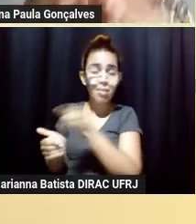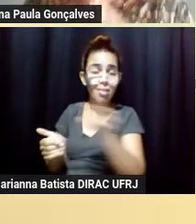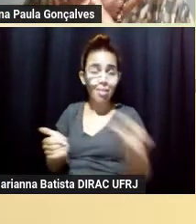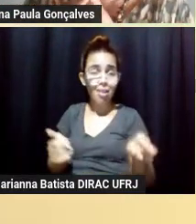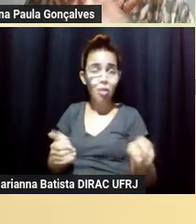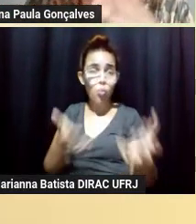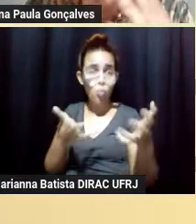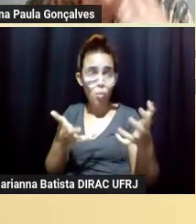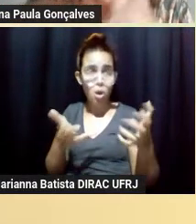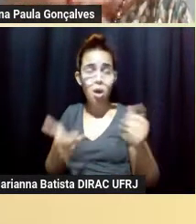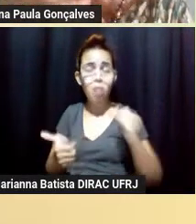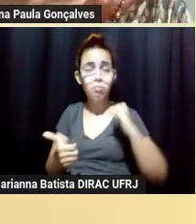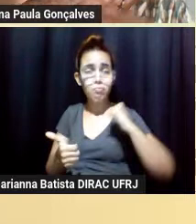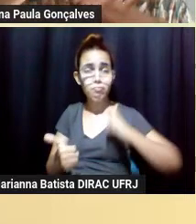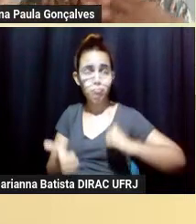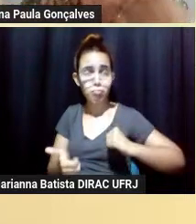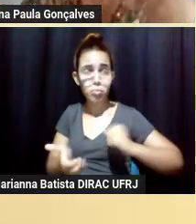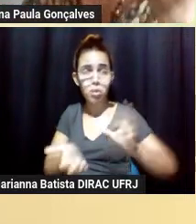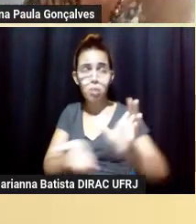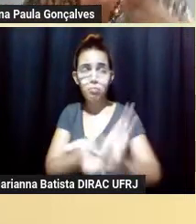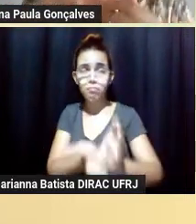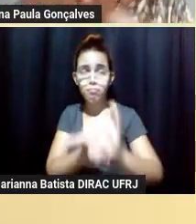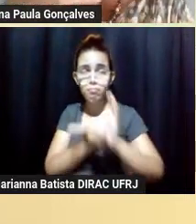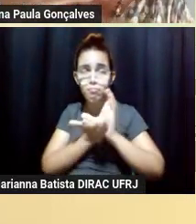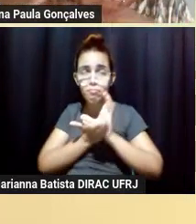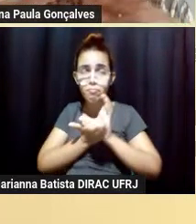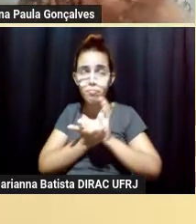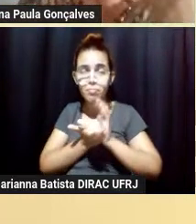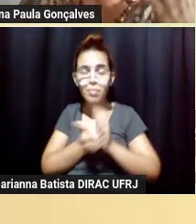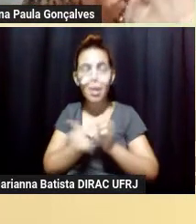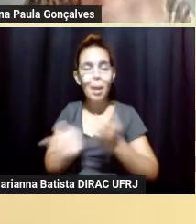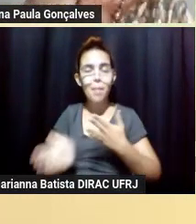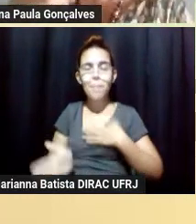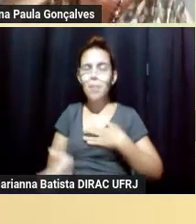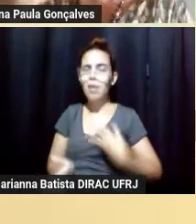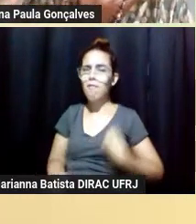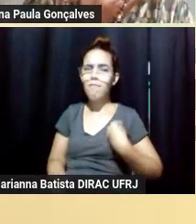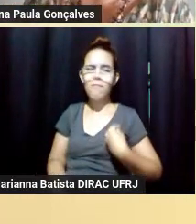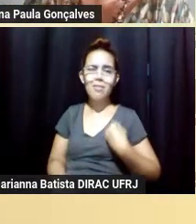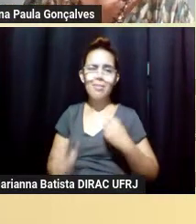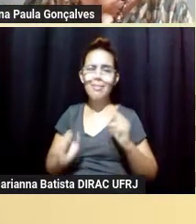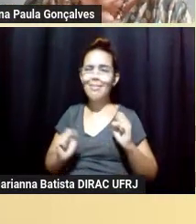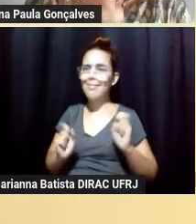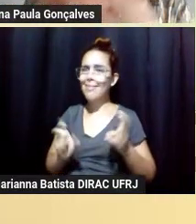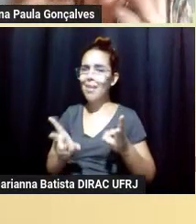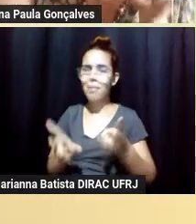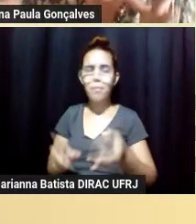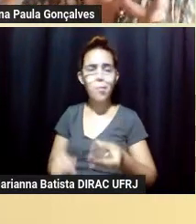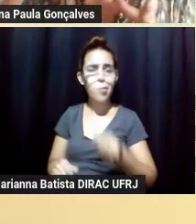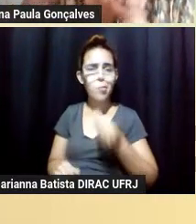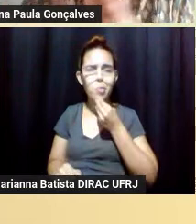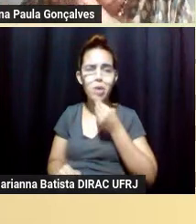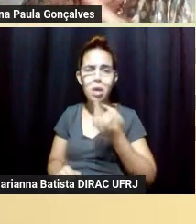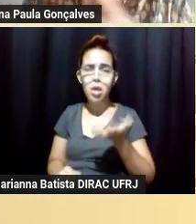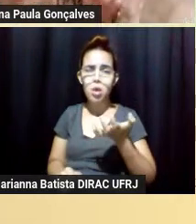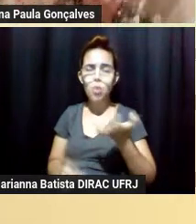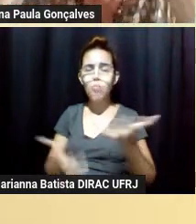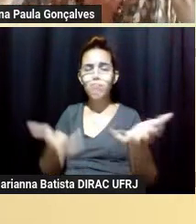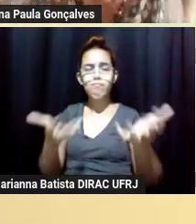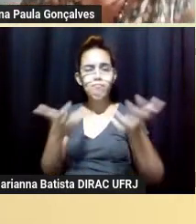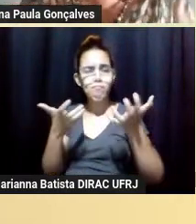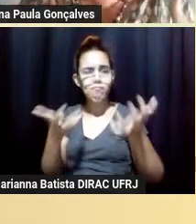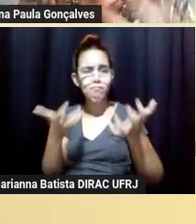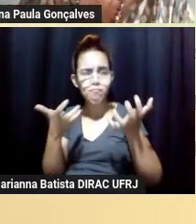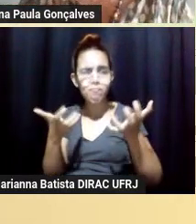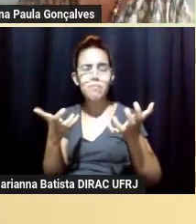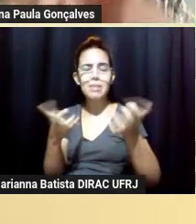que a Clélia falou, né? Sempre foi uma vida que apareciam as oportunidades, eu ia abraçando. Nunca foi nada planejado. Sempre foram as